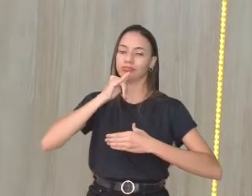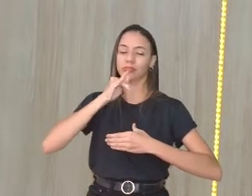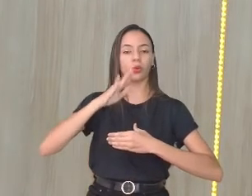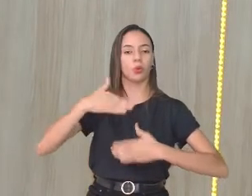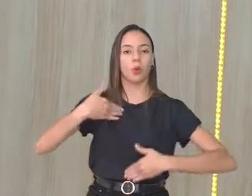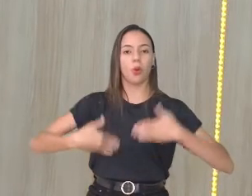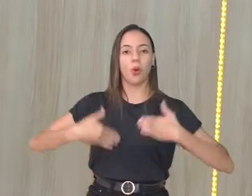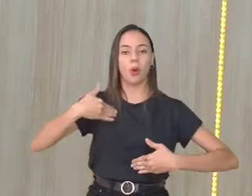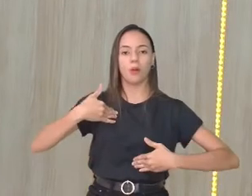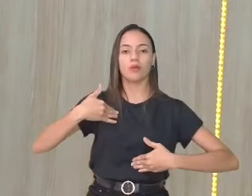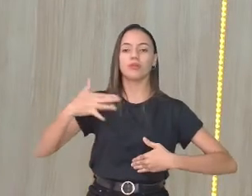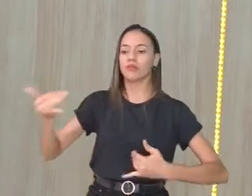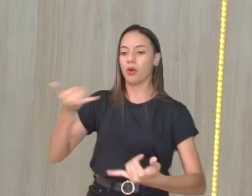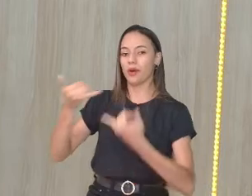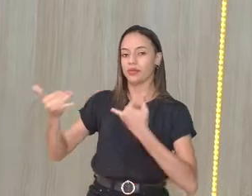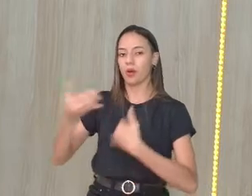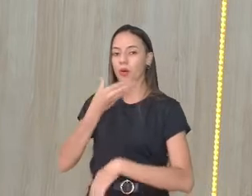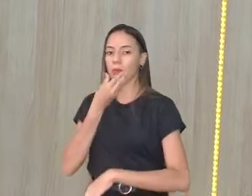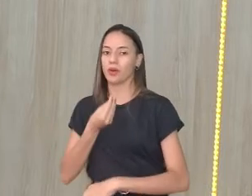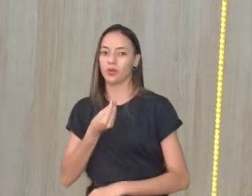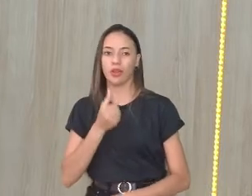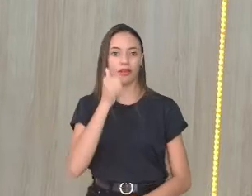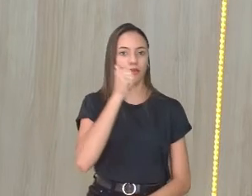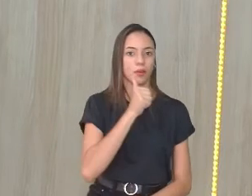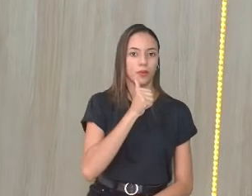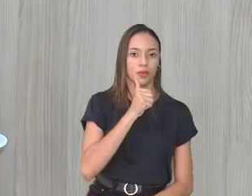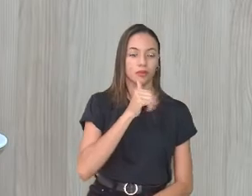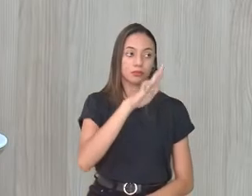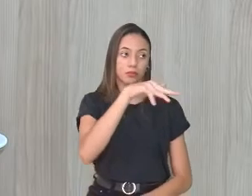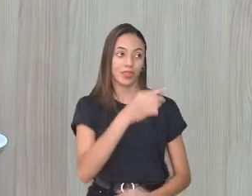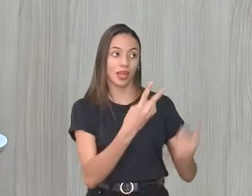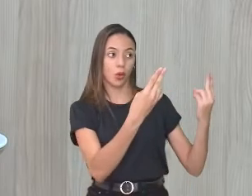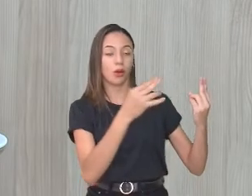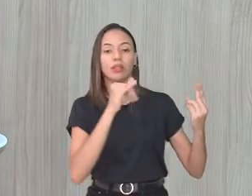Pronto. Entenderam aí? A mesma coisa acontece com os